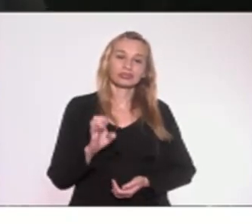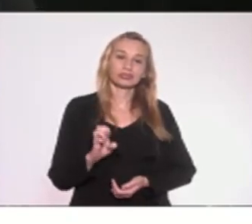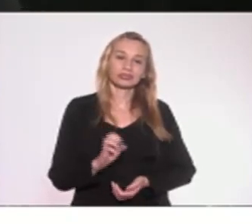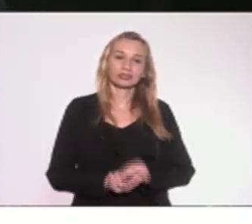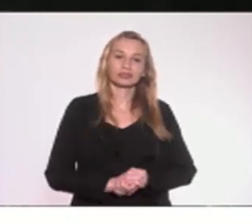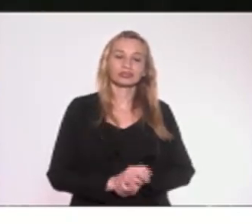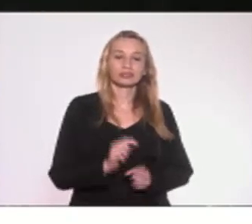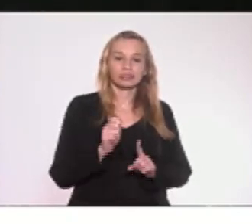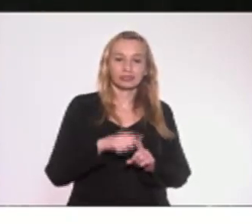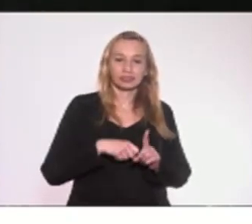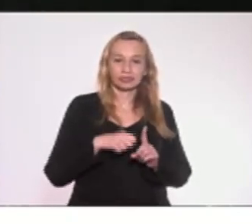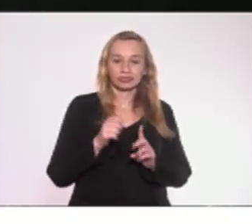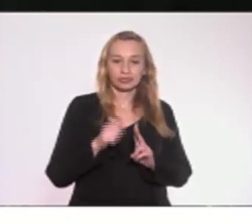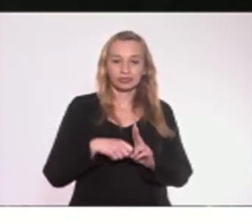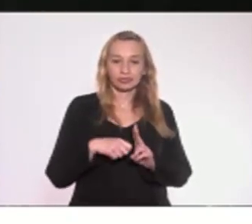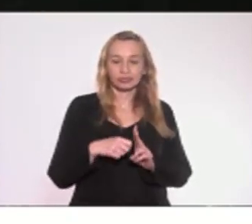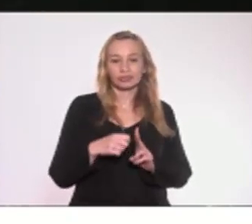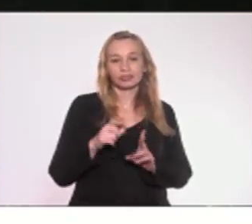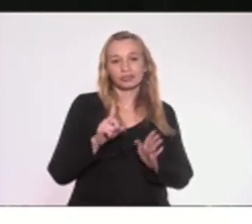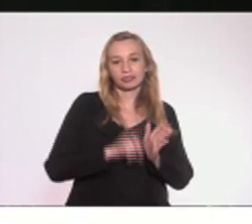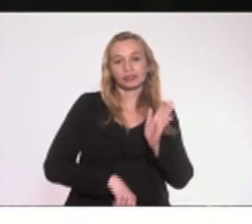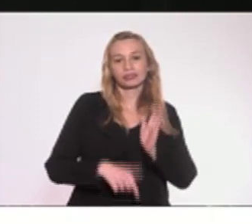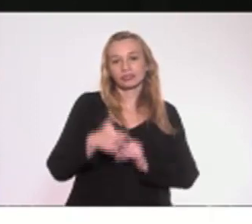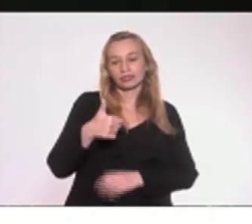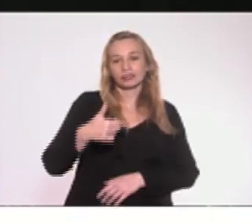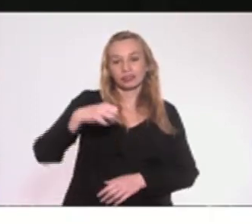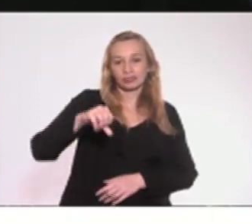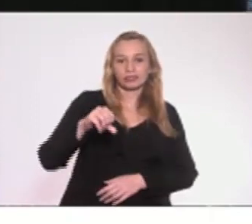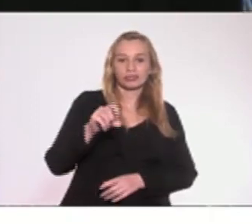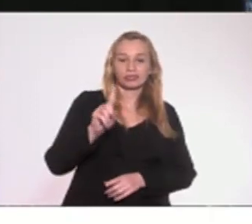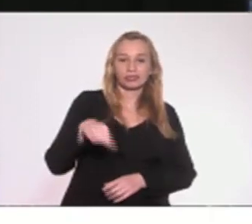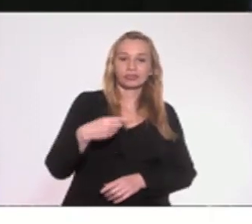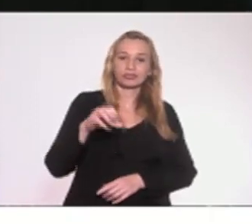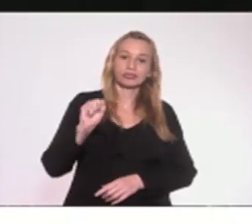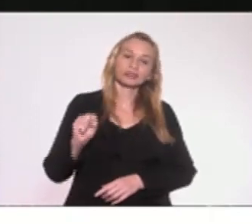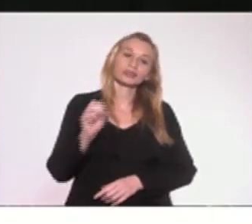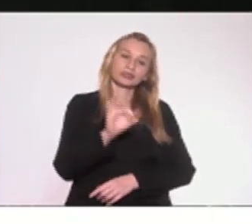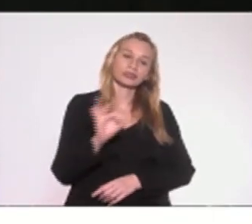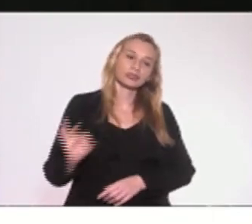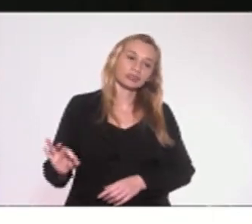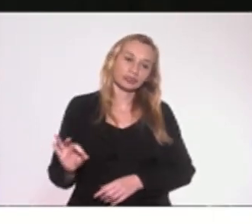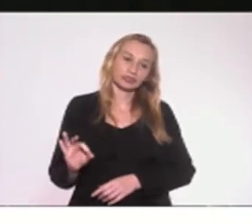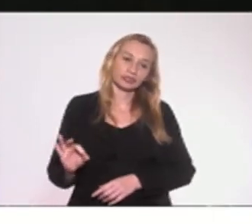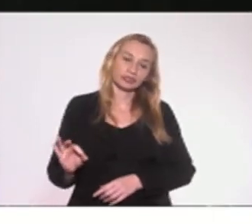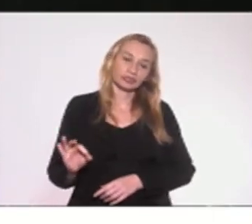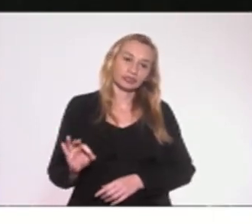com homicídio doloso com menos 29,8%, latrocínio menos